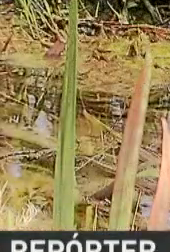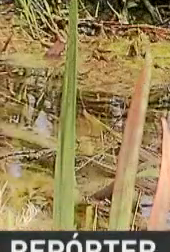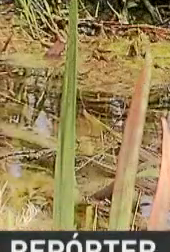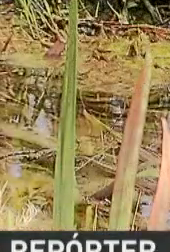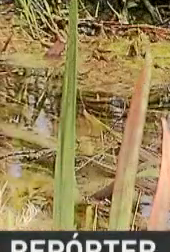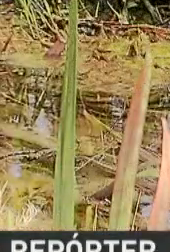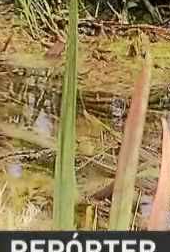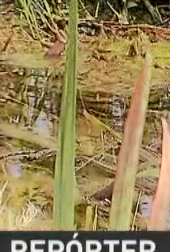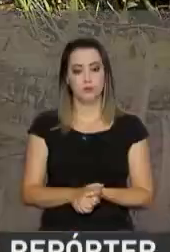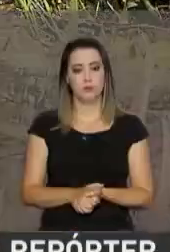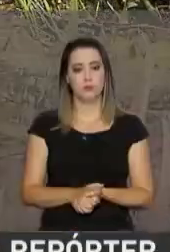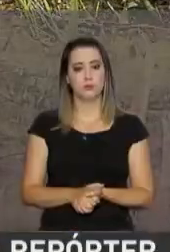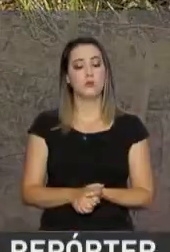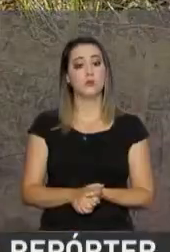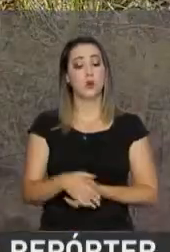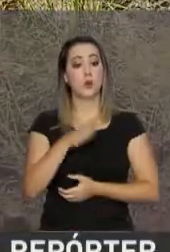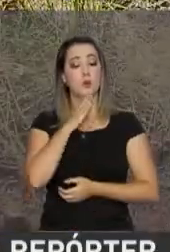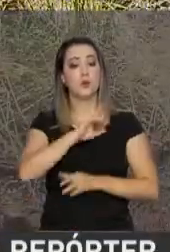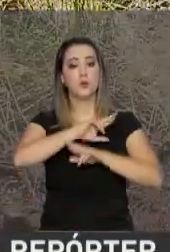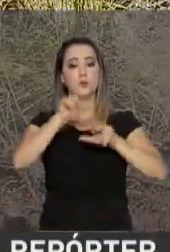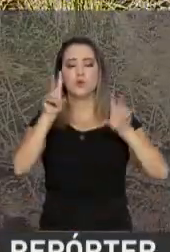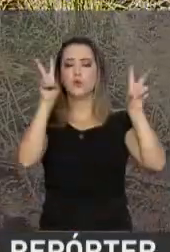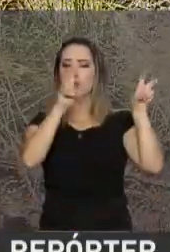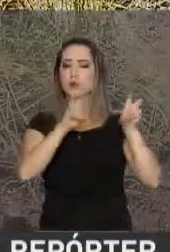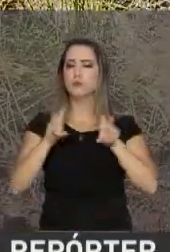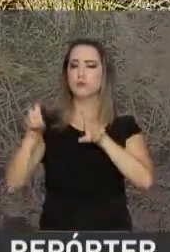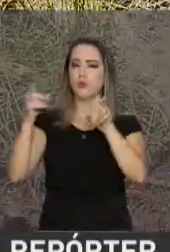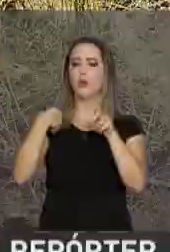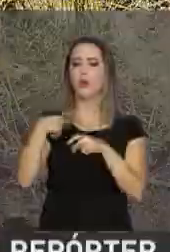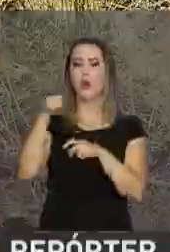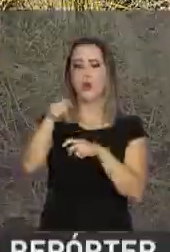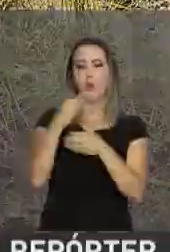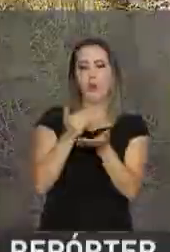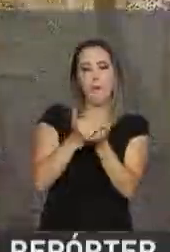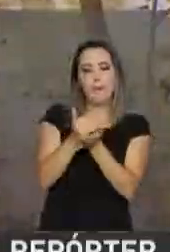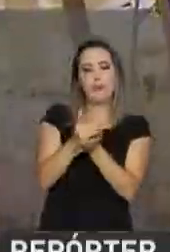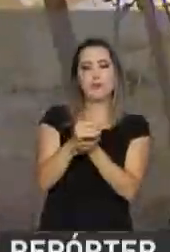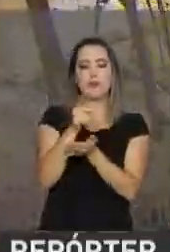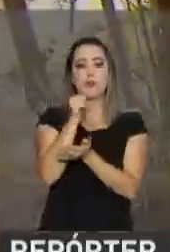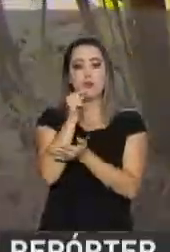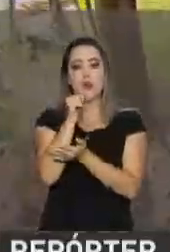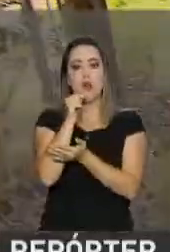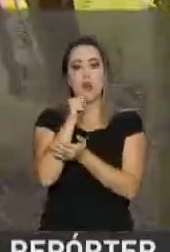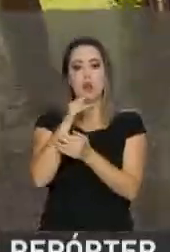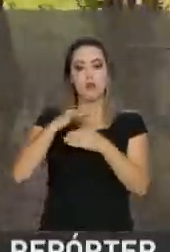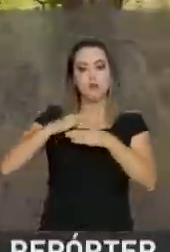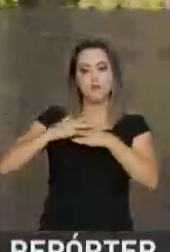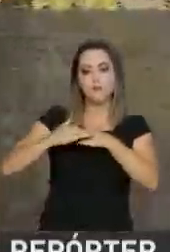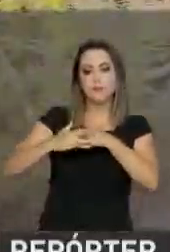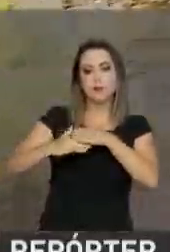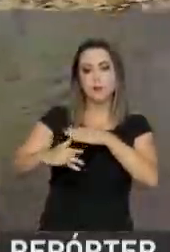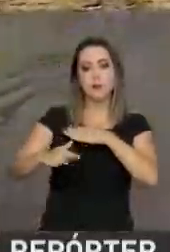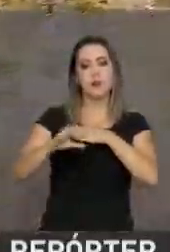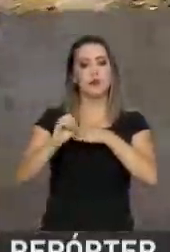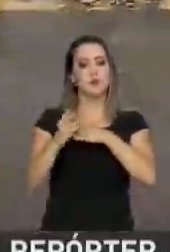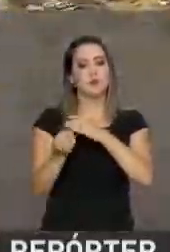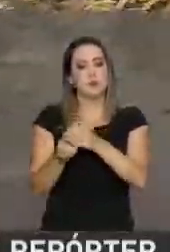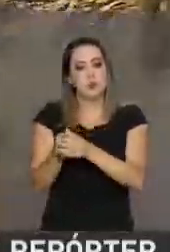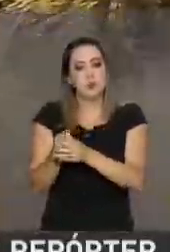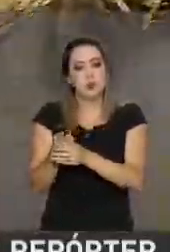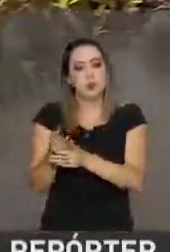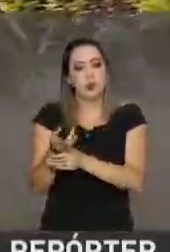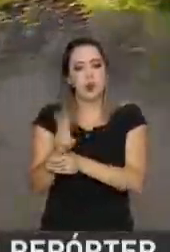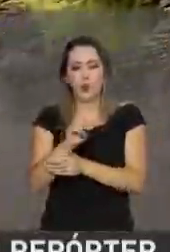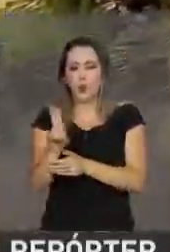elas são conhecidas por diferentes termos olho d'água mina cabe ser ou fonte mas o nome é o que menos importa